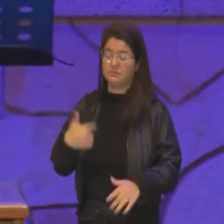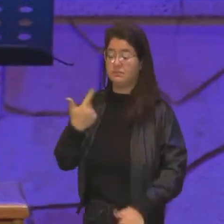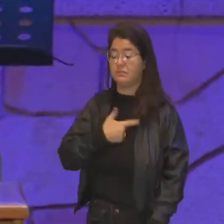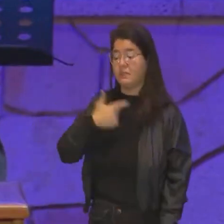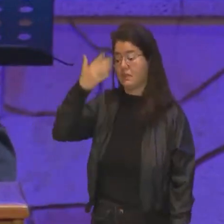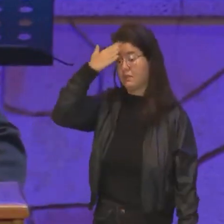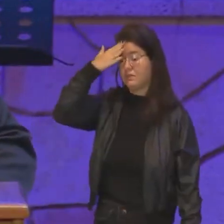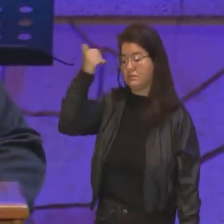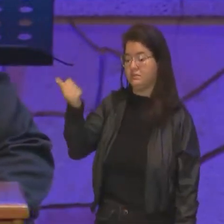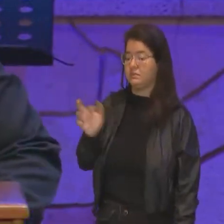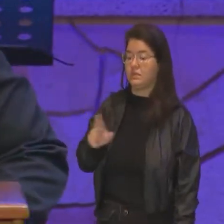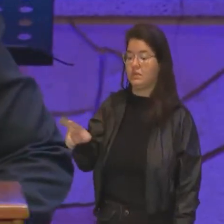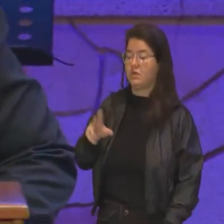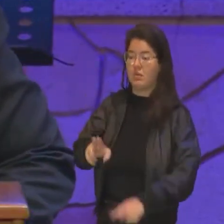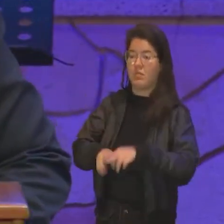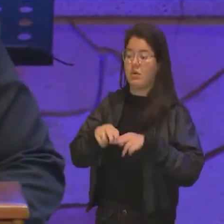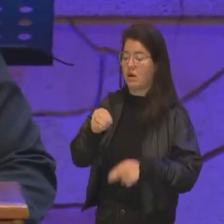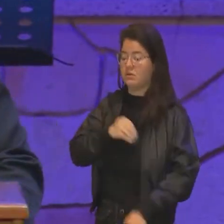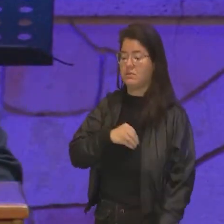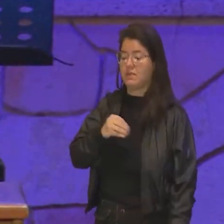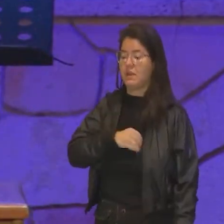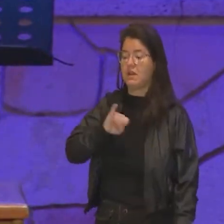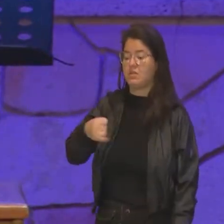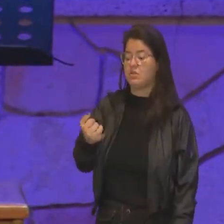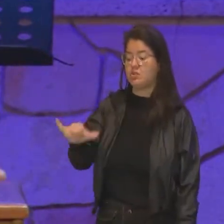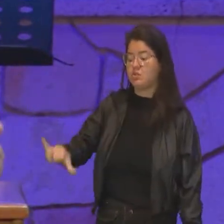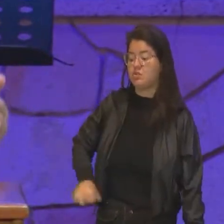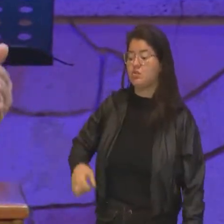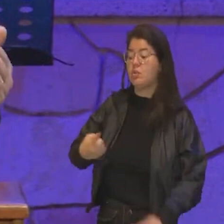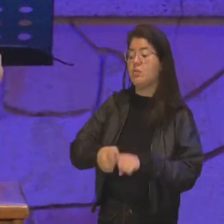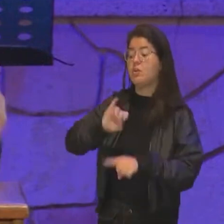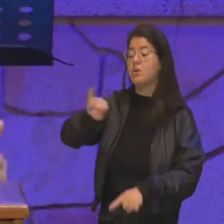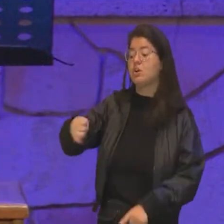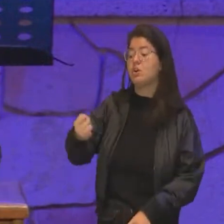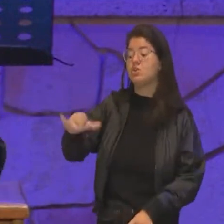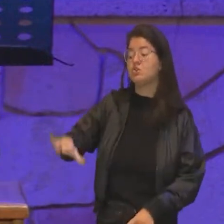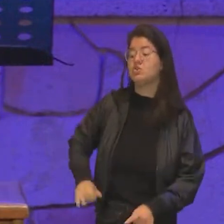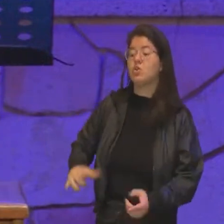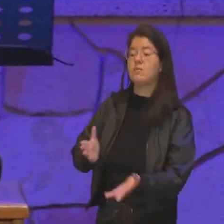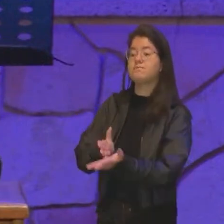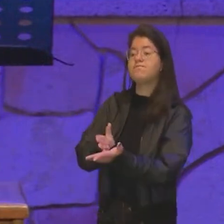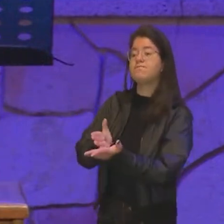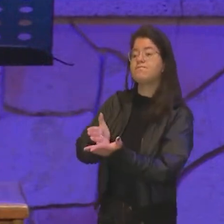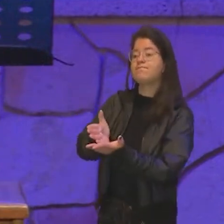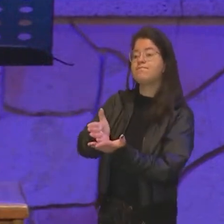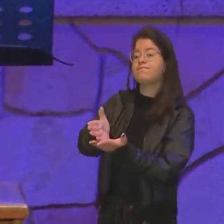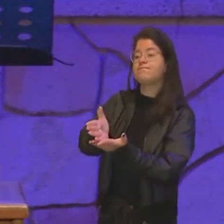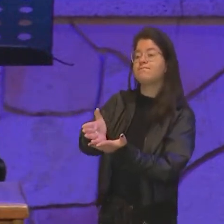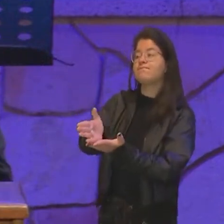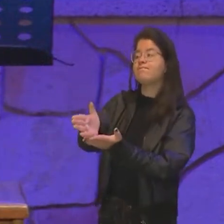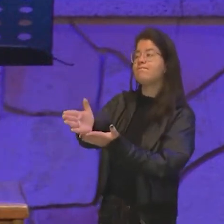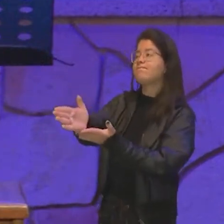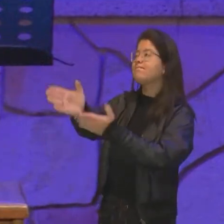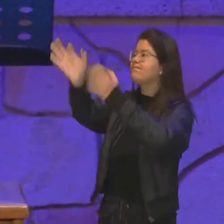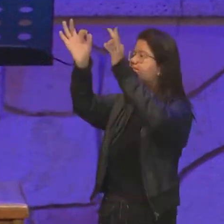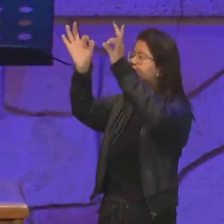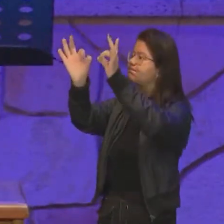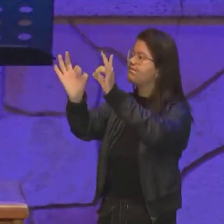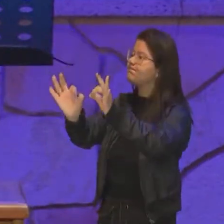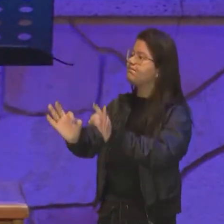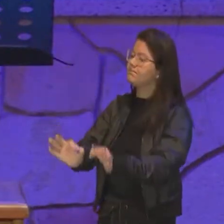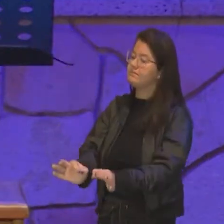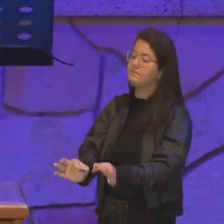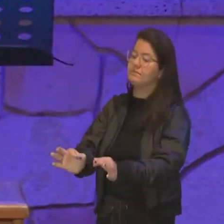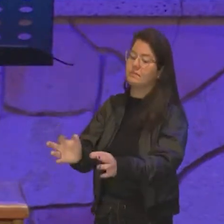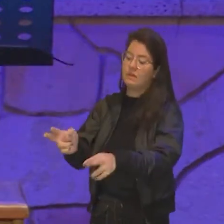sabemos que não foi por causa do pecado de Jó, porque Jó era um homem íntegro e correto diante do Senhor. E por isso seus amigos